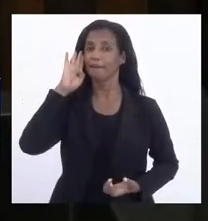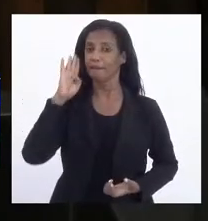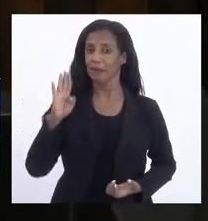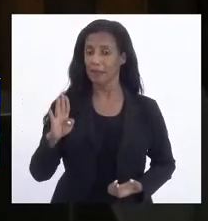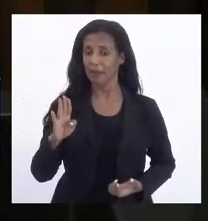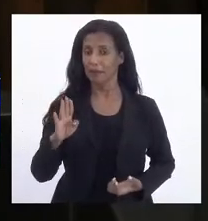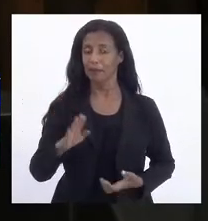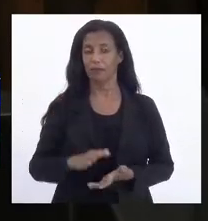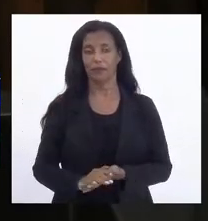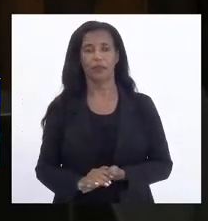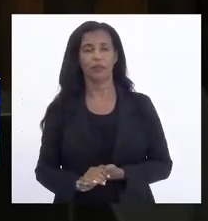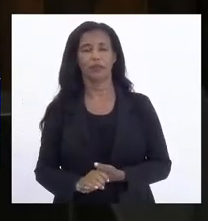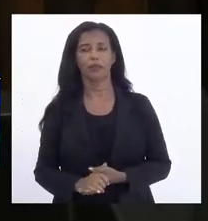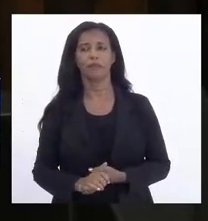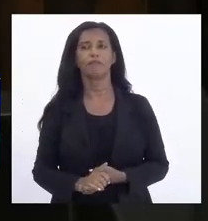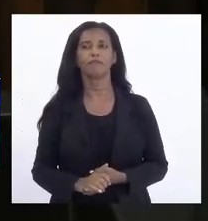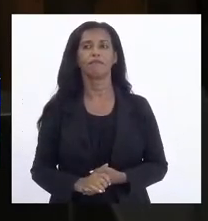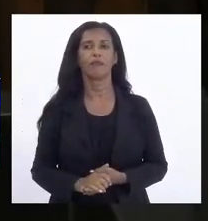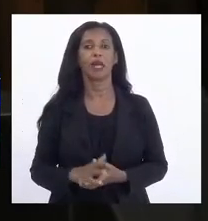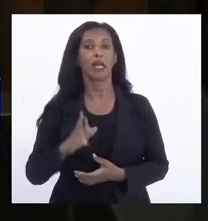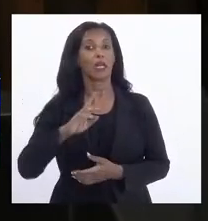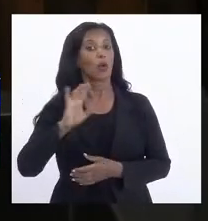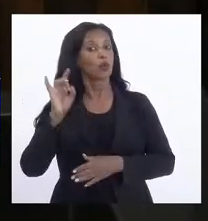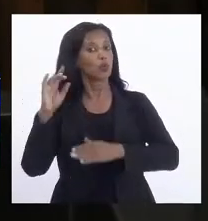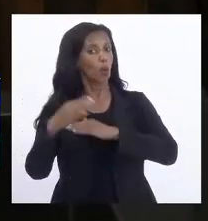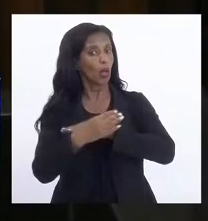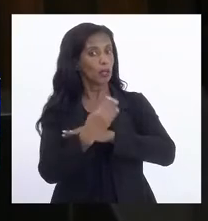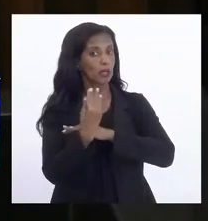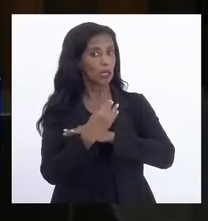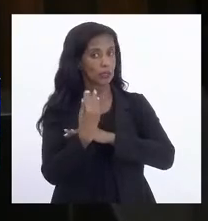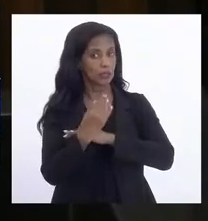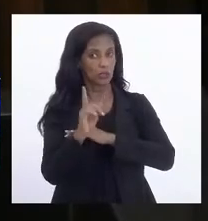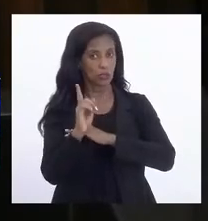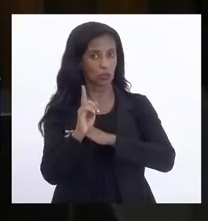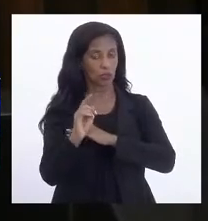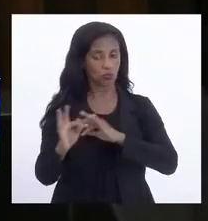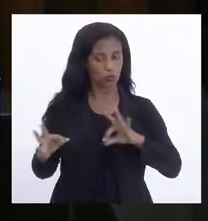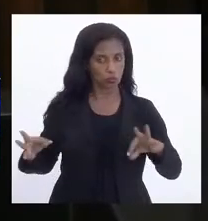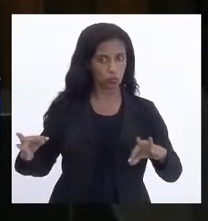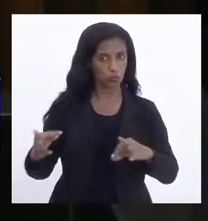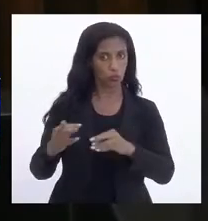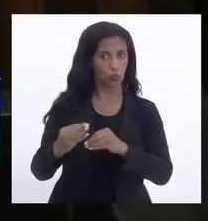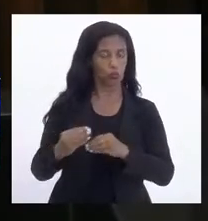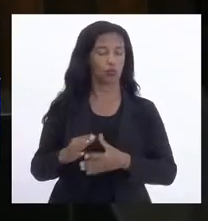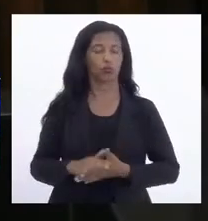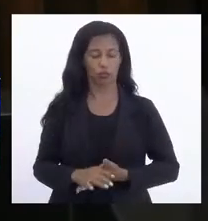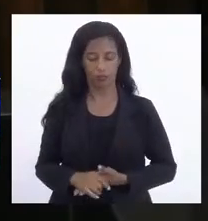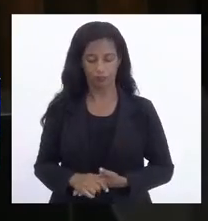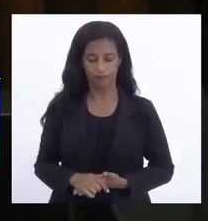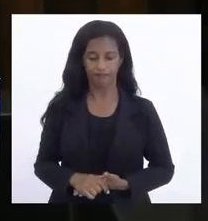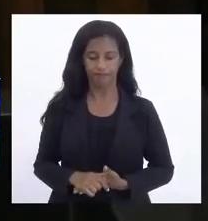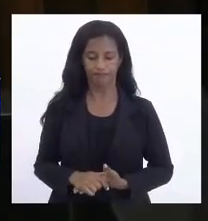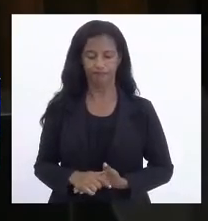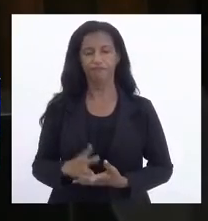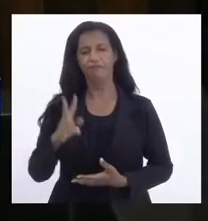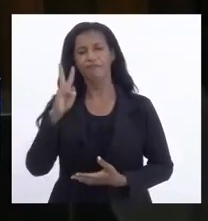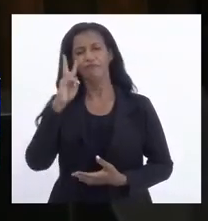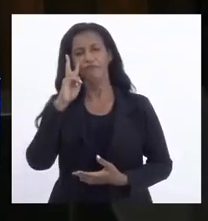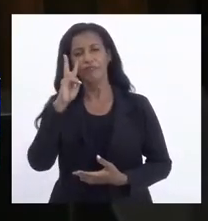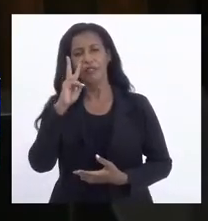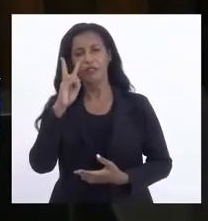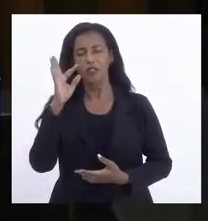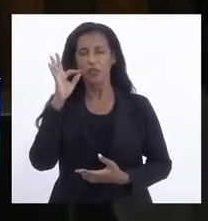só, os taxistas. Então, veja, o